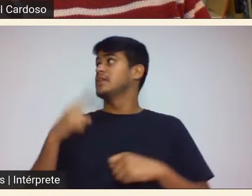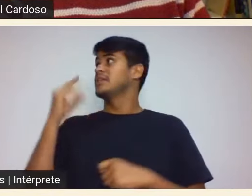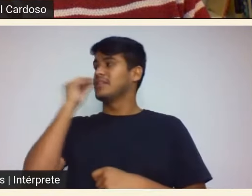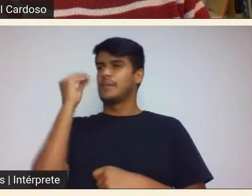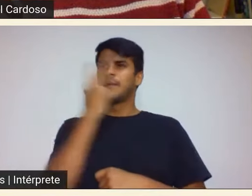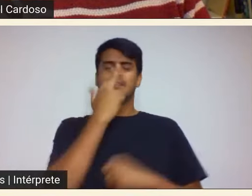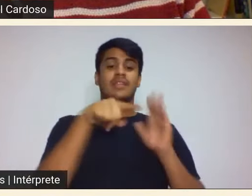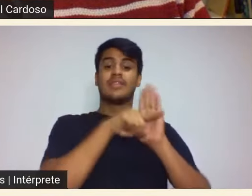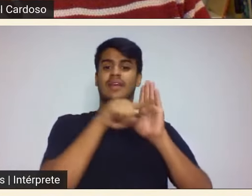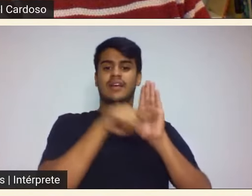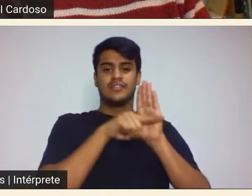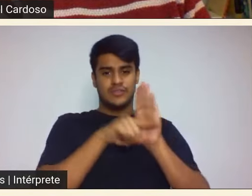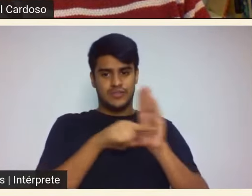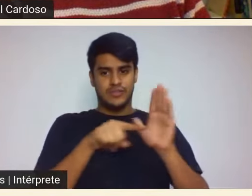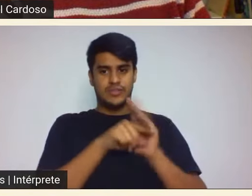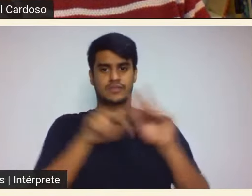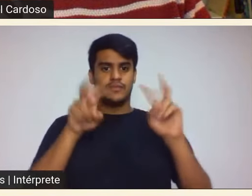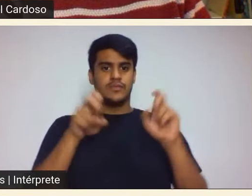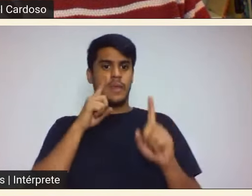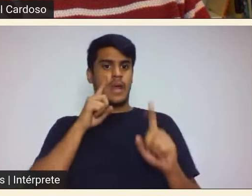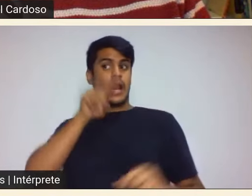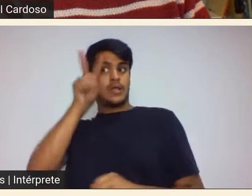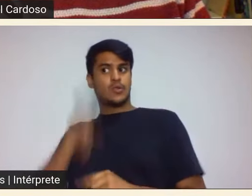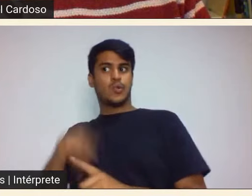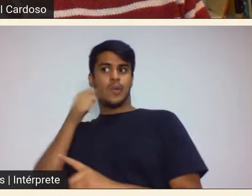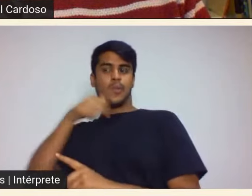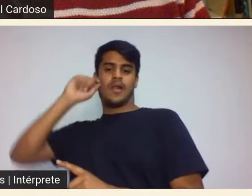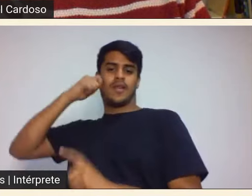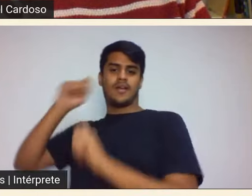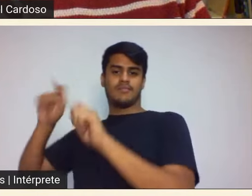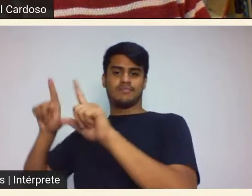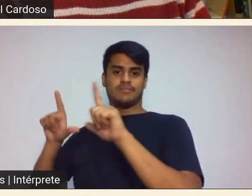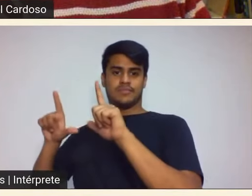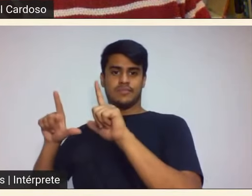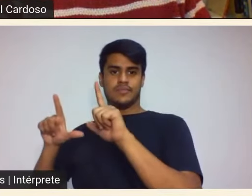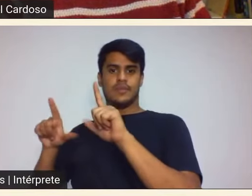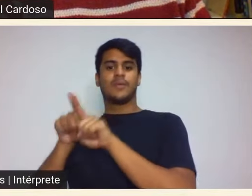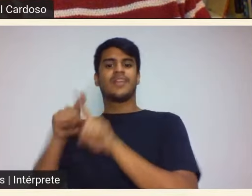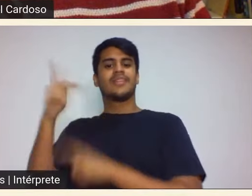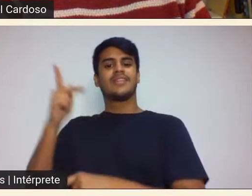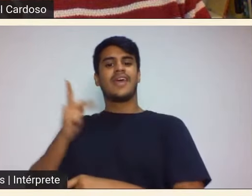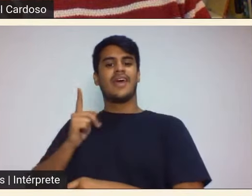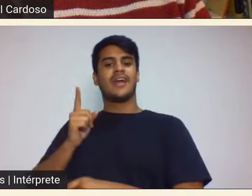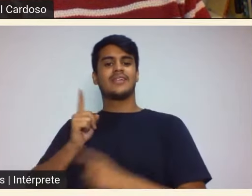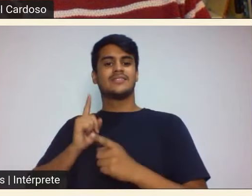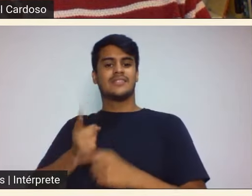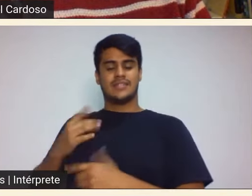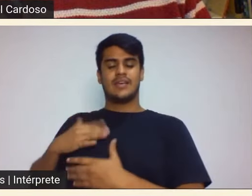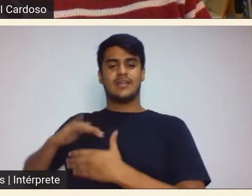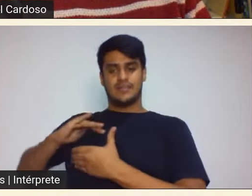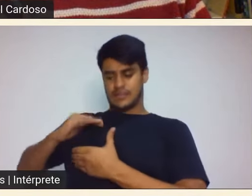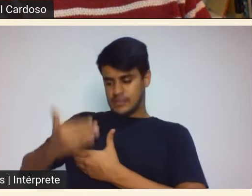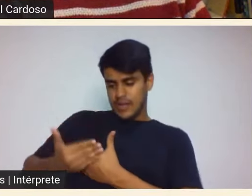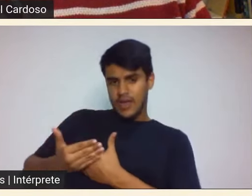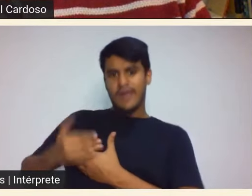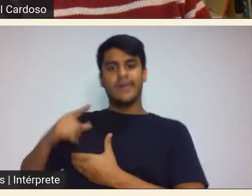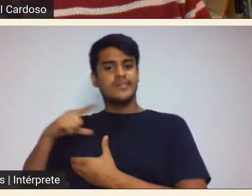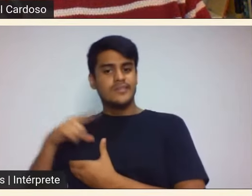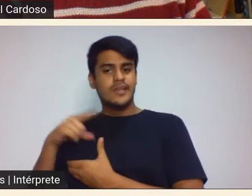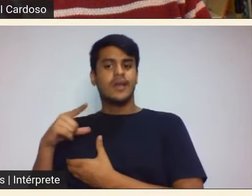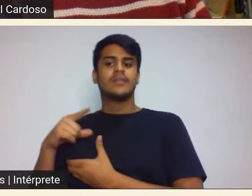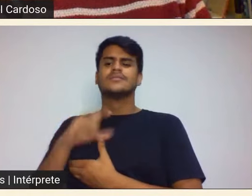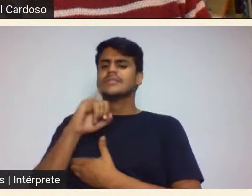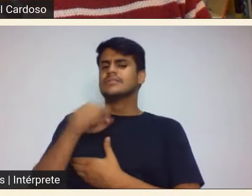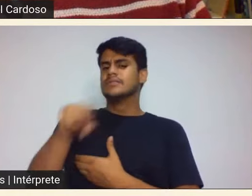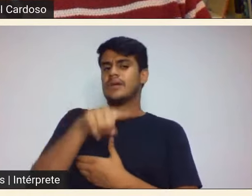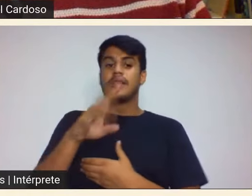uma leitura sobre essa imagem da negra, né? Sobre o seio, sobre enfim, tudo isso que eu acho que quem não conhece tem